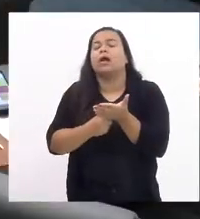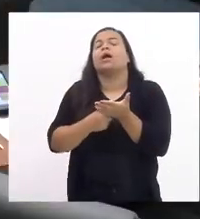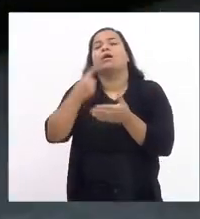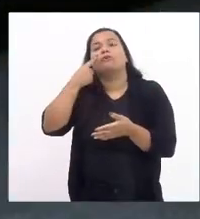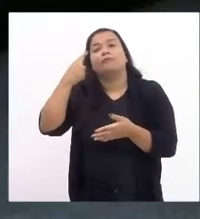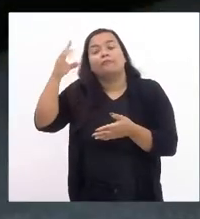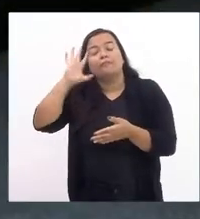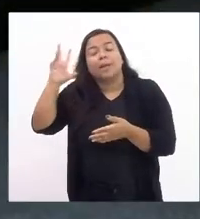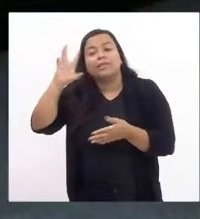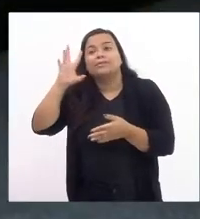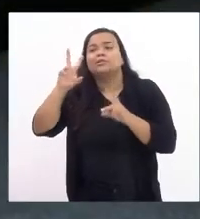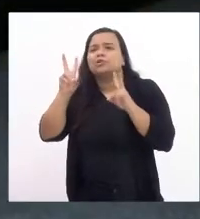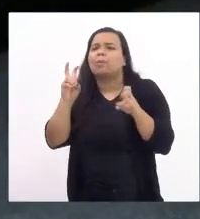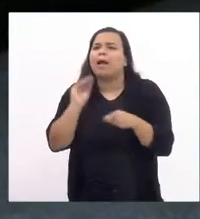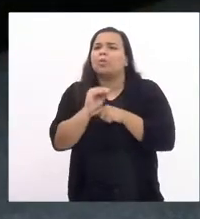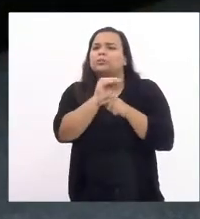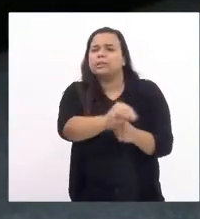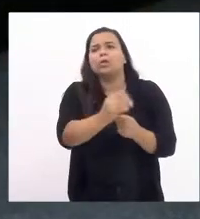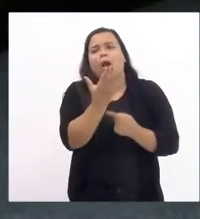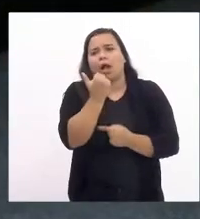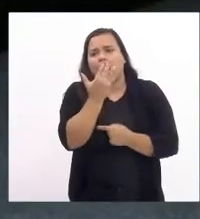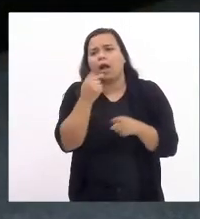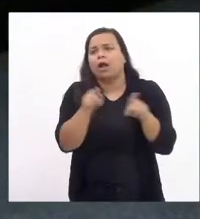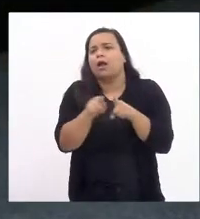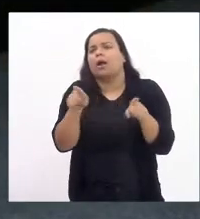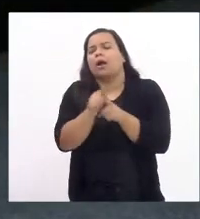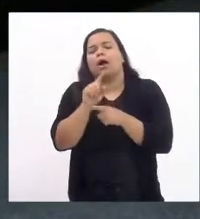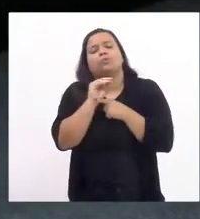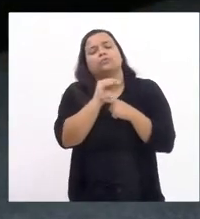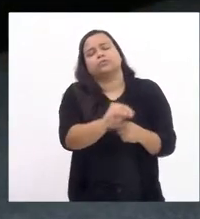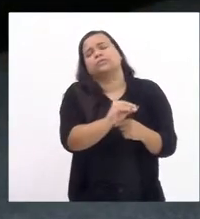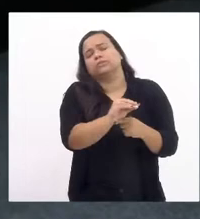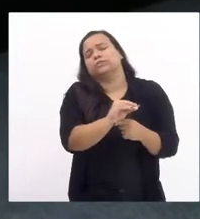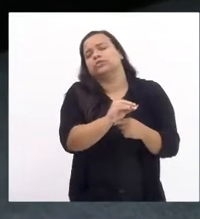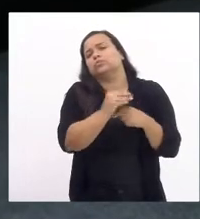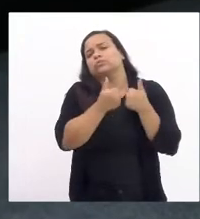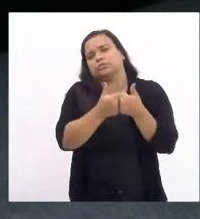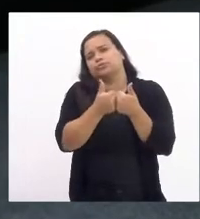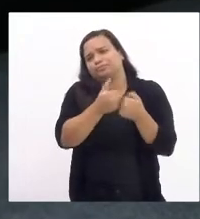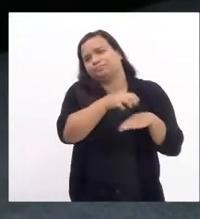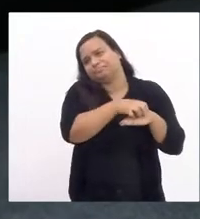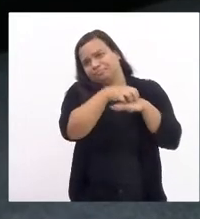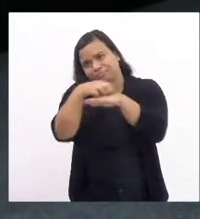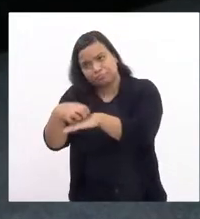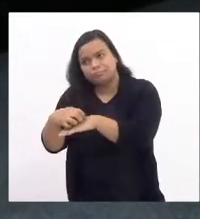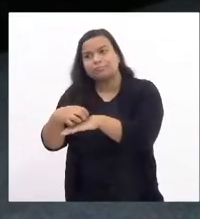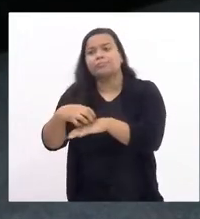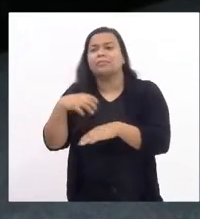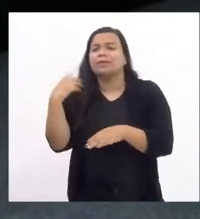auxílio alimentação e do auxílio transporte. É vergonhoso o que é feito com os policiais